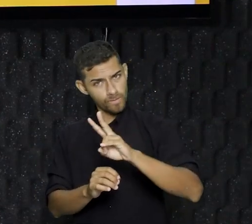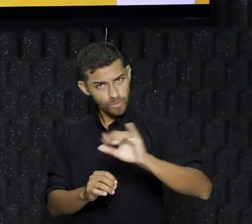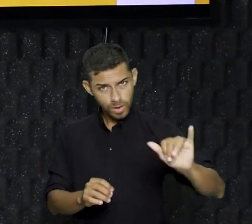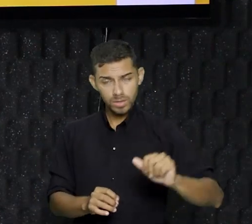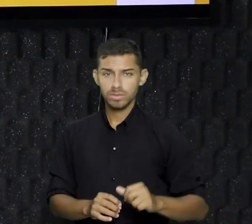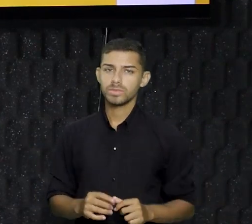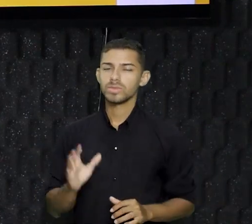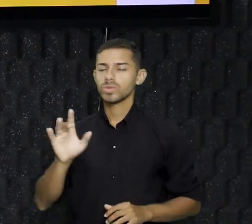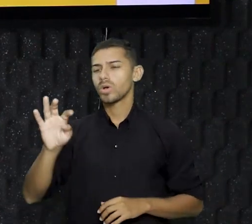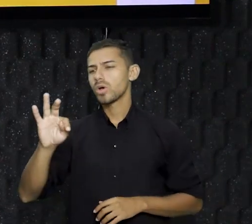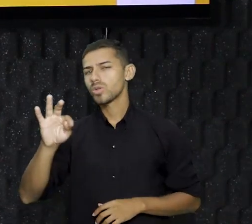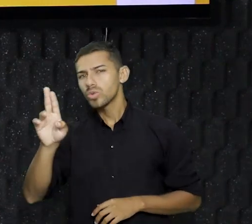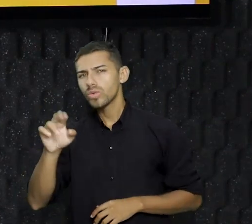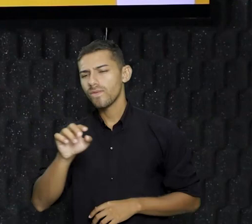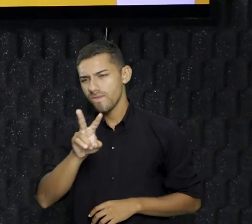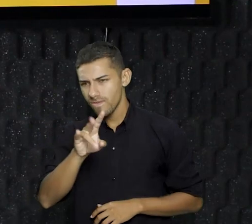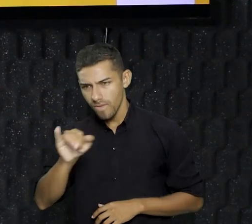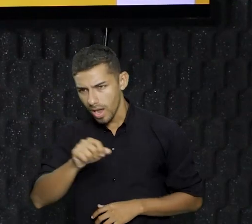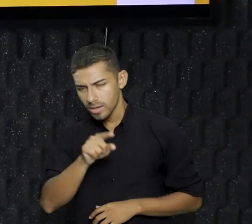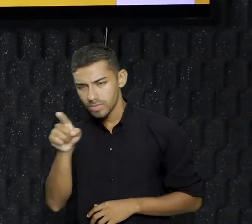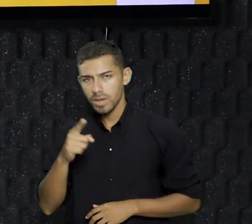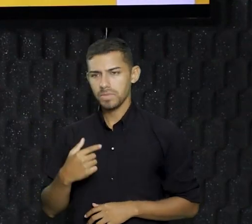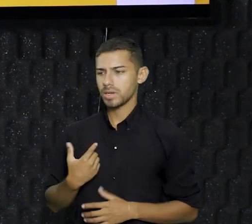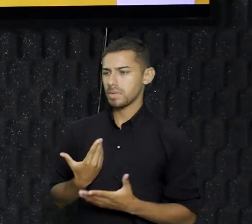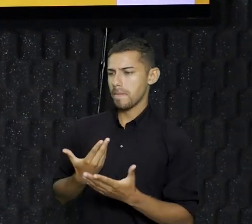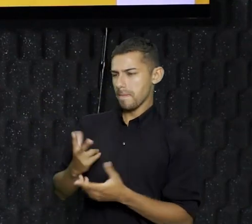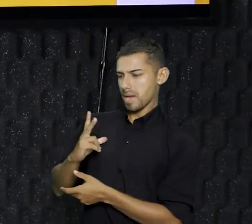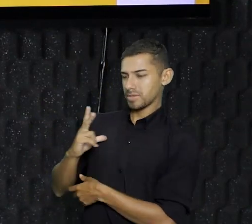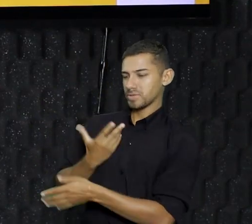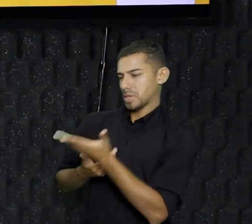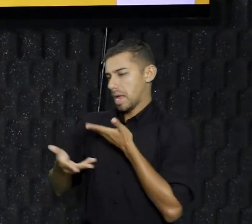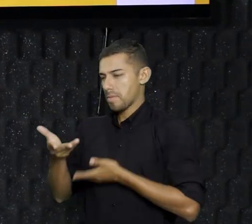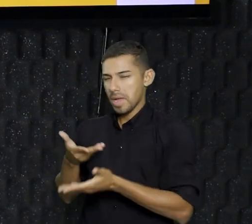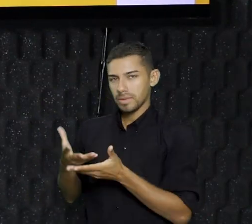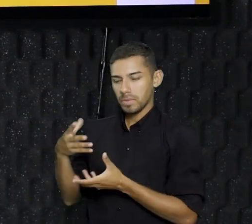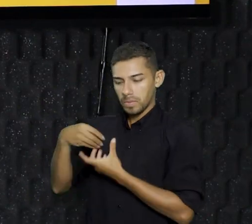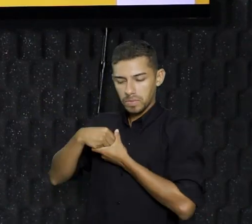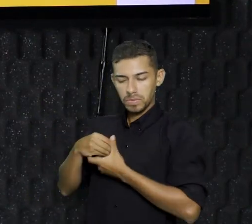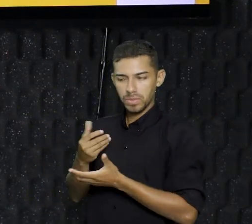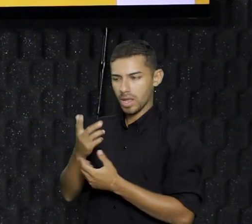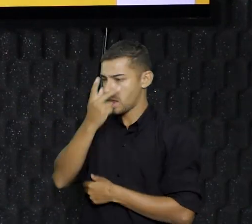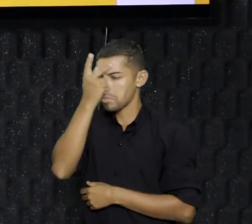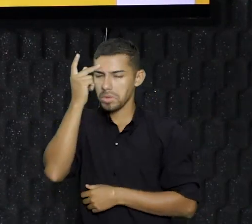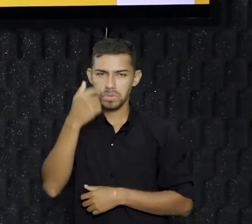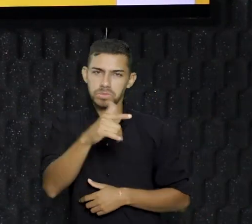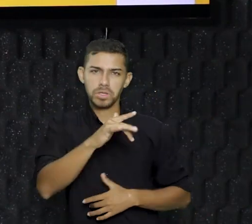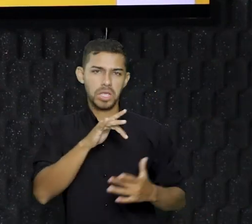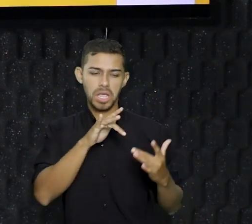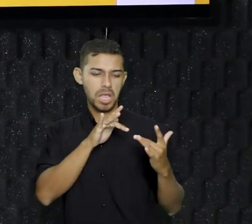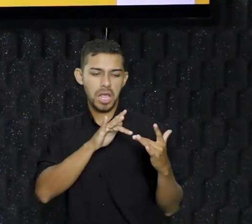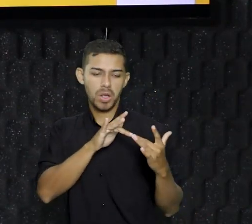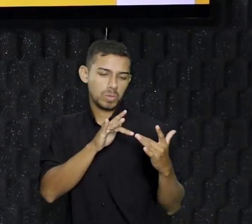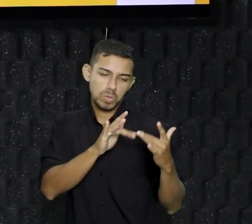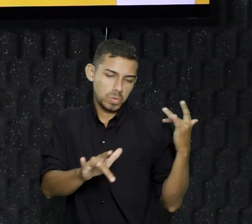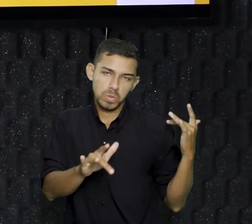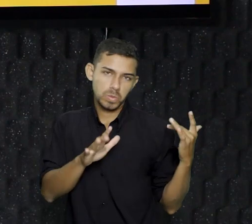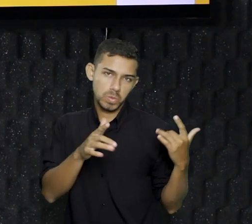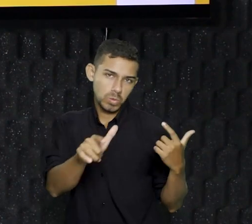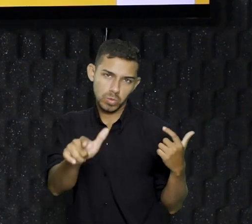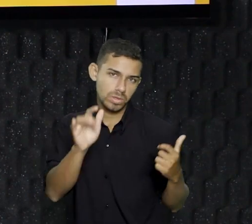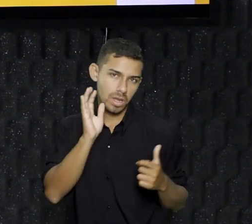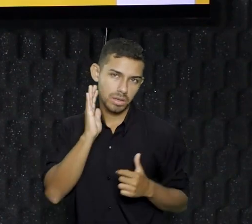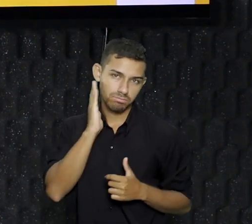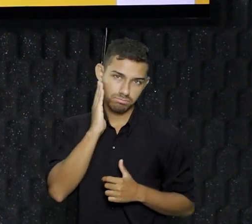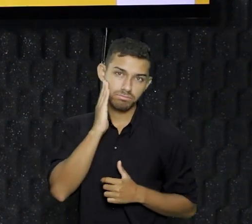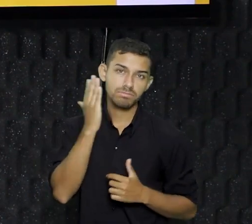em português então é uma forma mais íntima que eu não vou me retratar a uma pessoa que eu não tenho intimidade dessa forma né